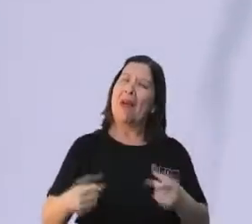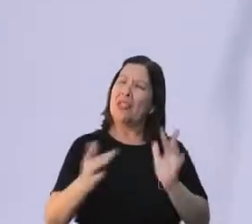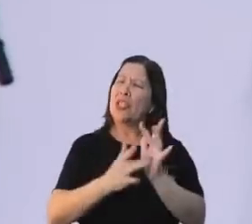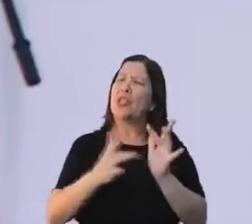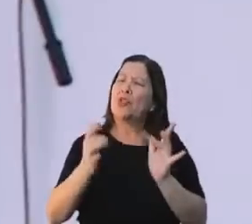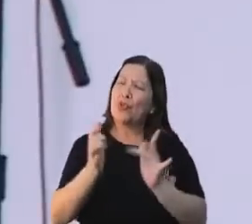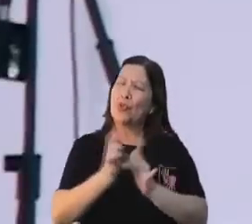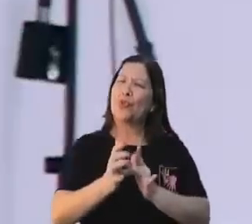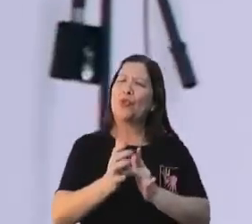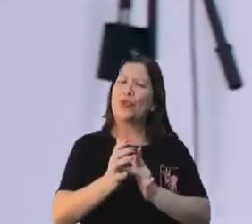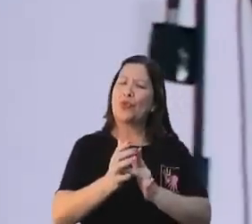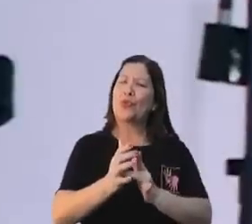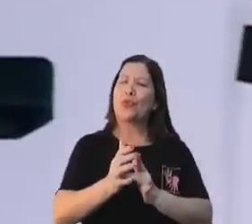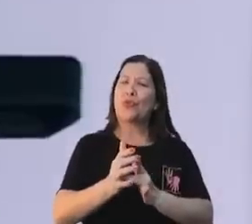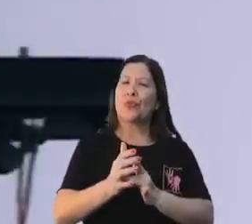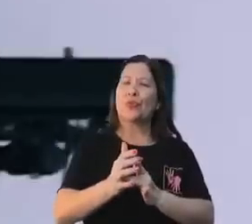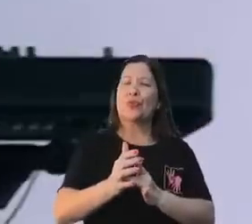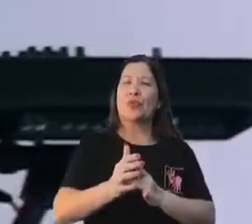fez isso?